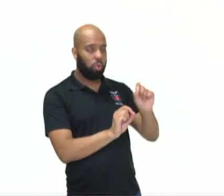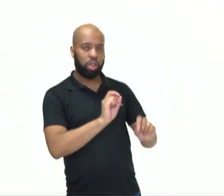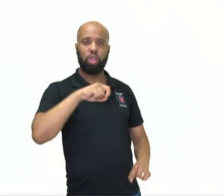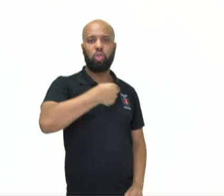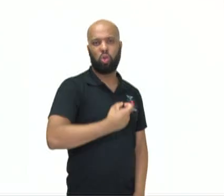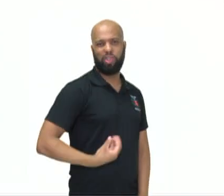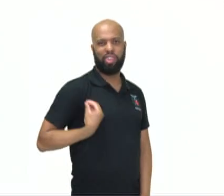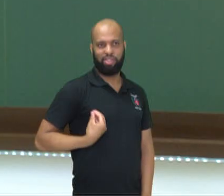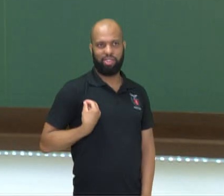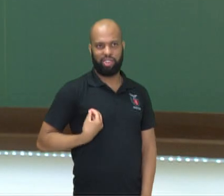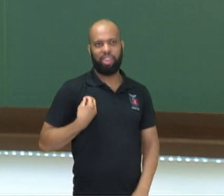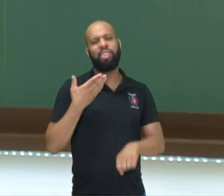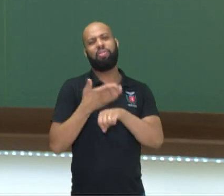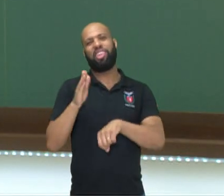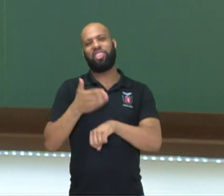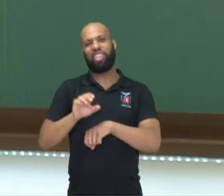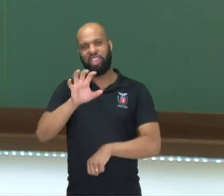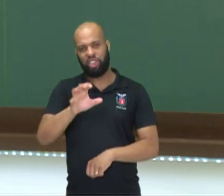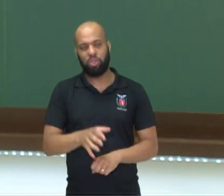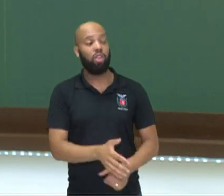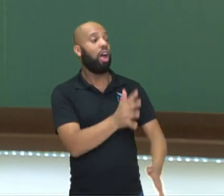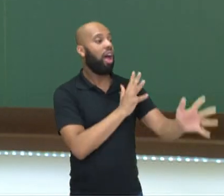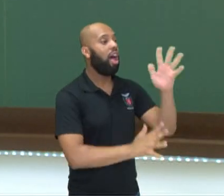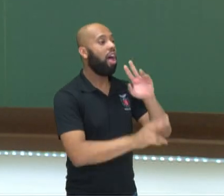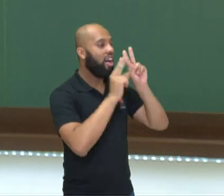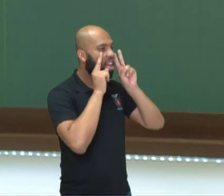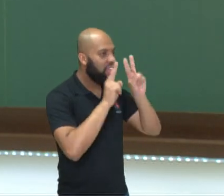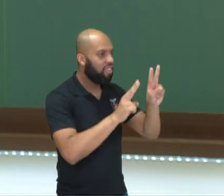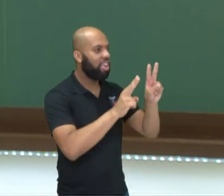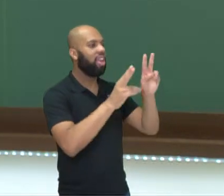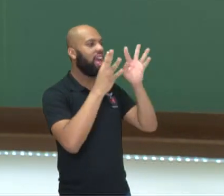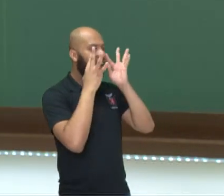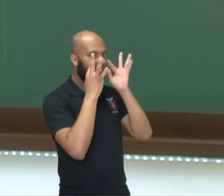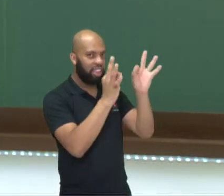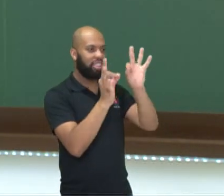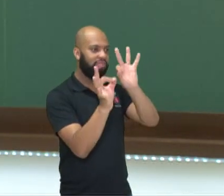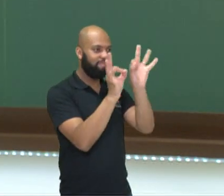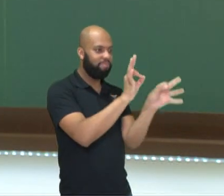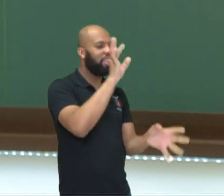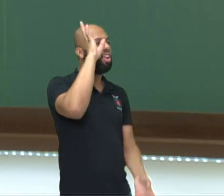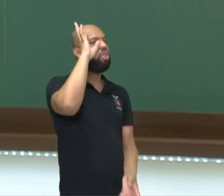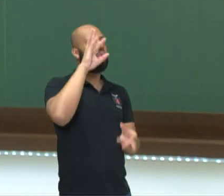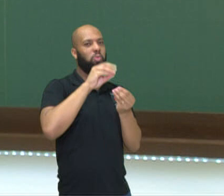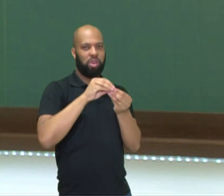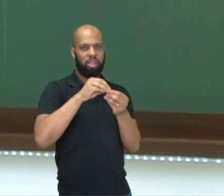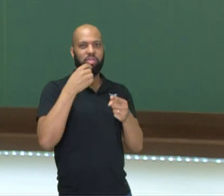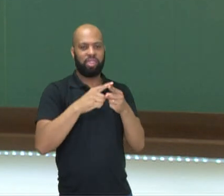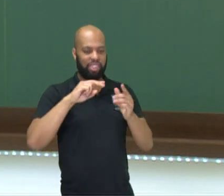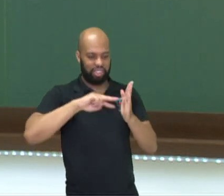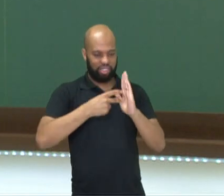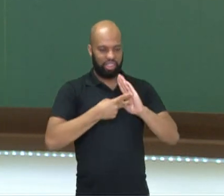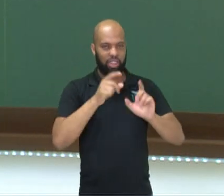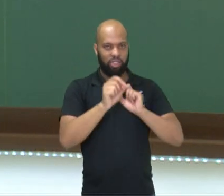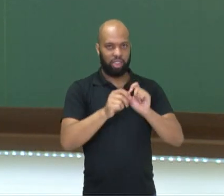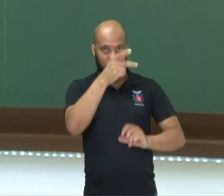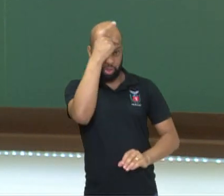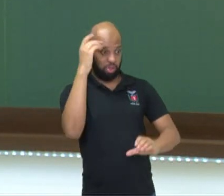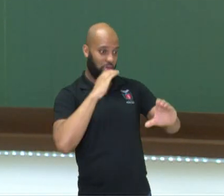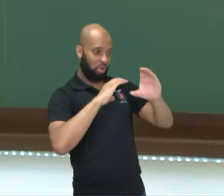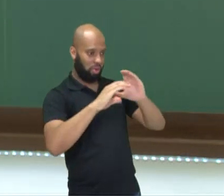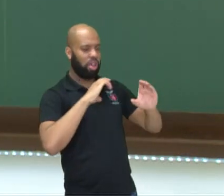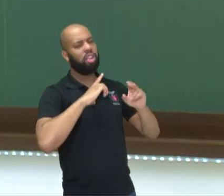vida. Pratique-a. Então, ouça, escute, dê sentido àquilo que é comunicado a você.